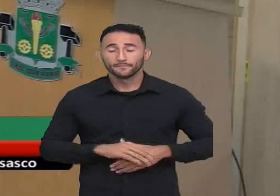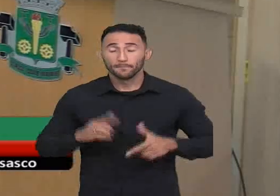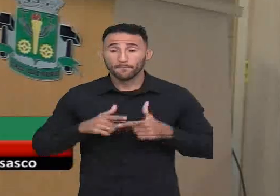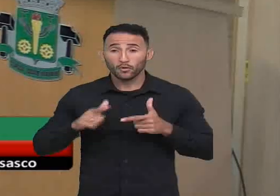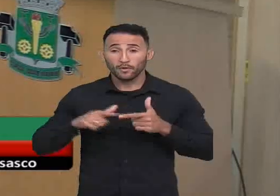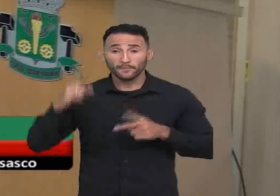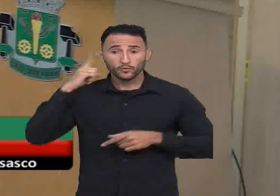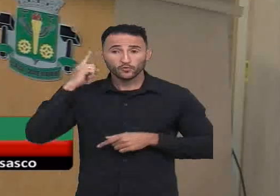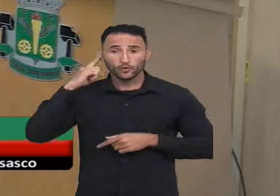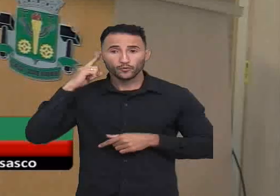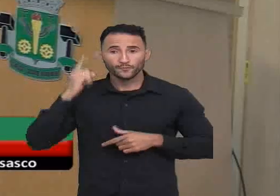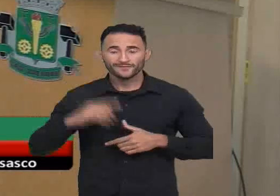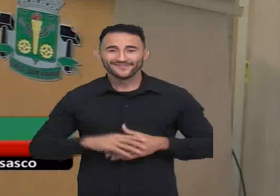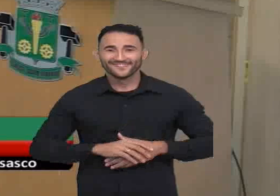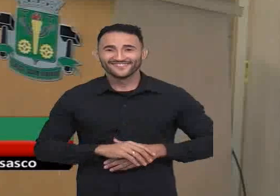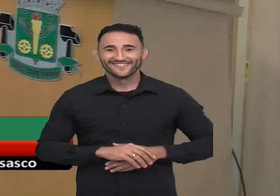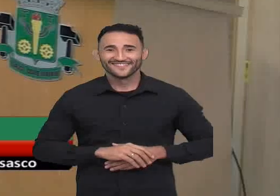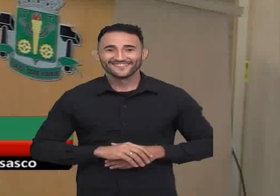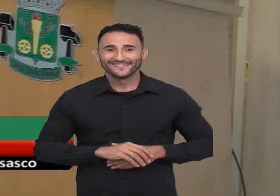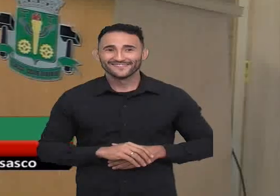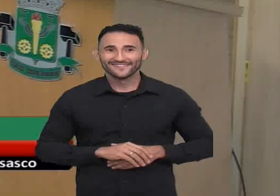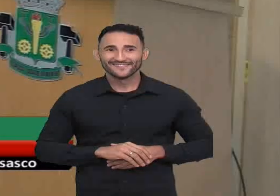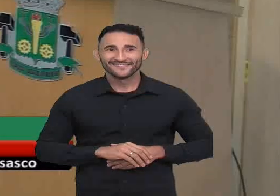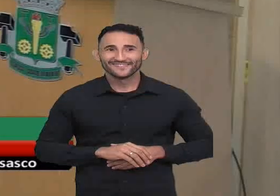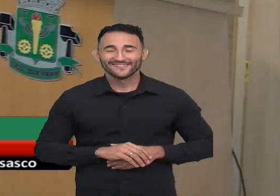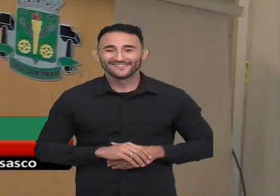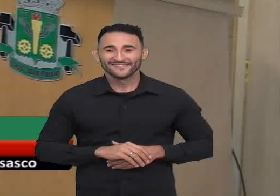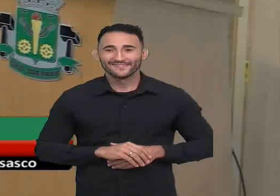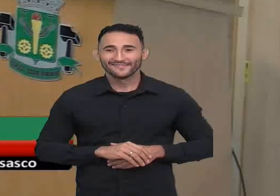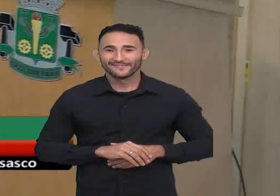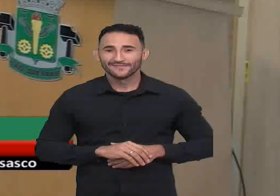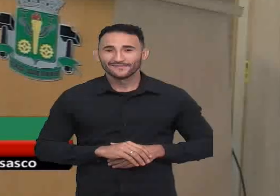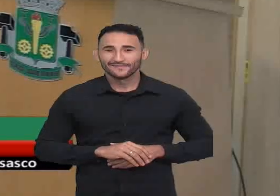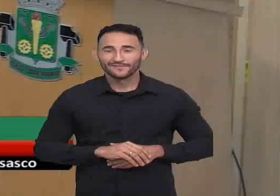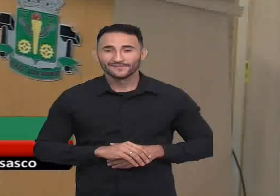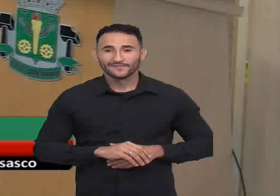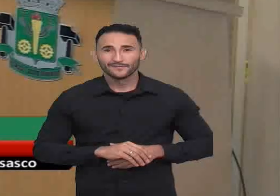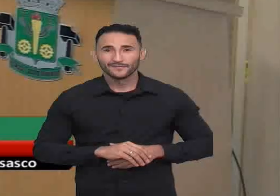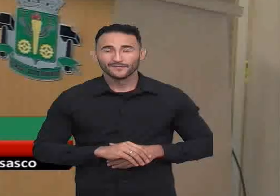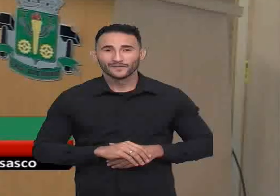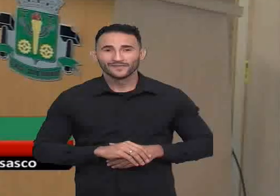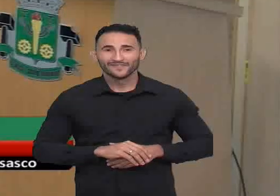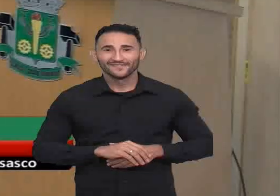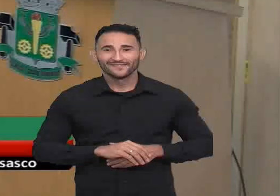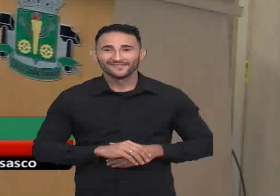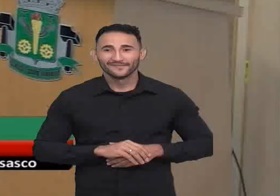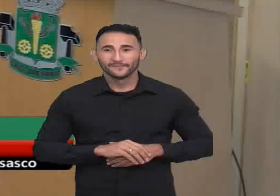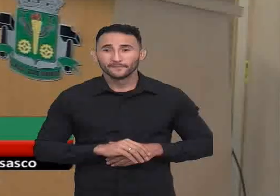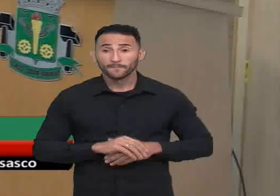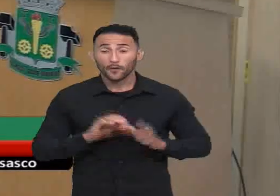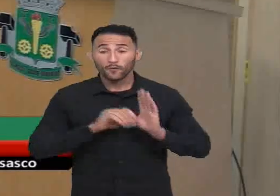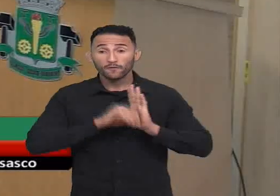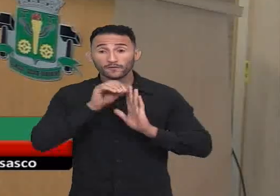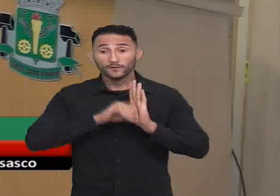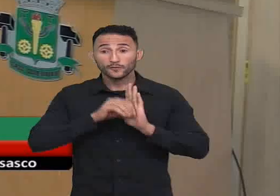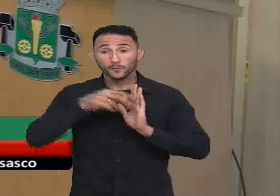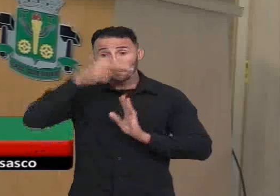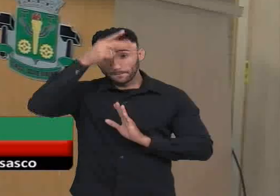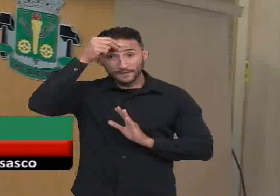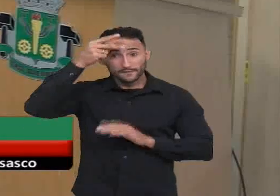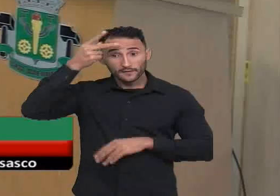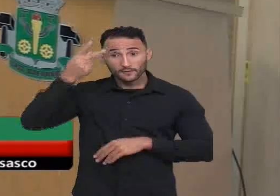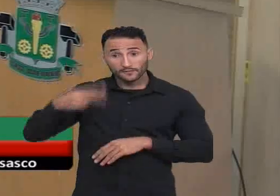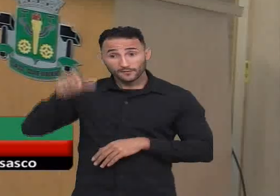Então, vamos lá. Ofício, vamos recapitular. Ofício Proleges, número 46 de 2023, do prefeito do município